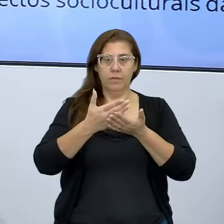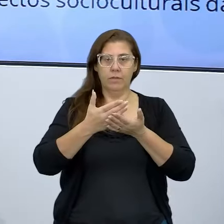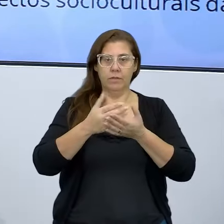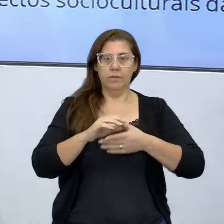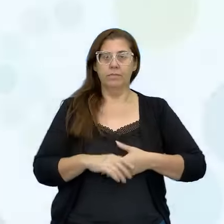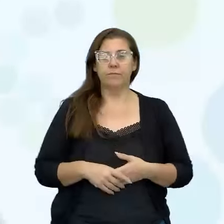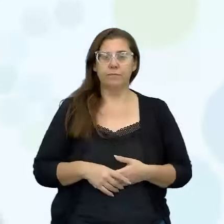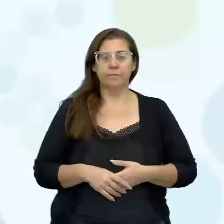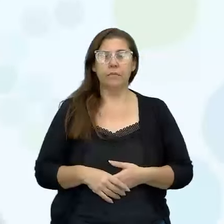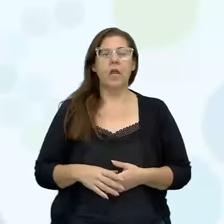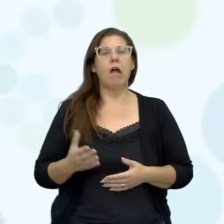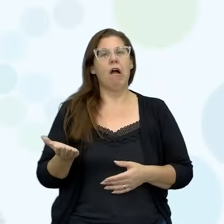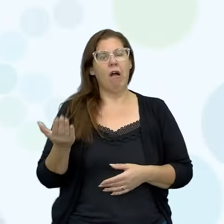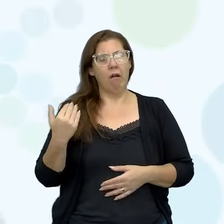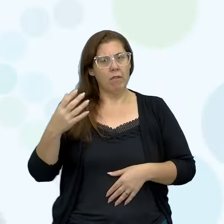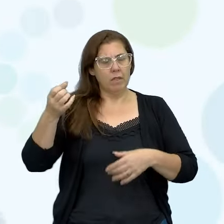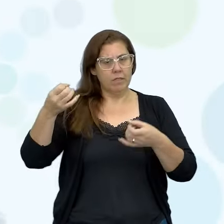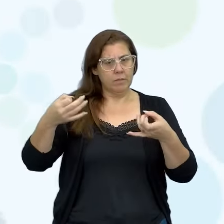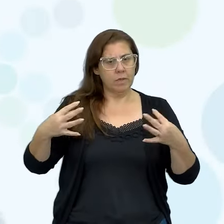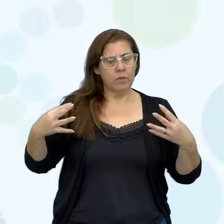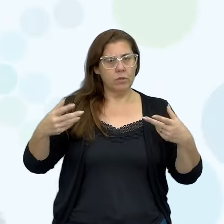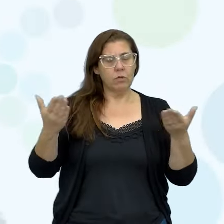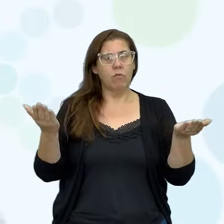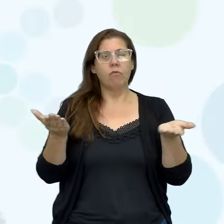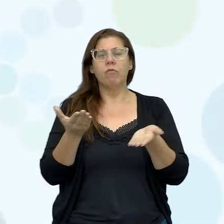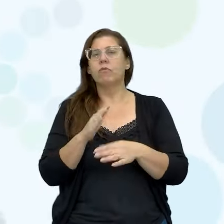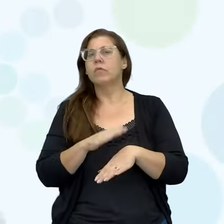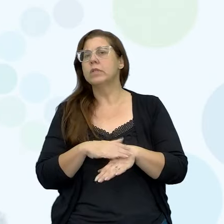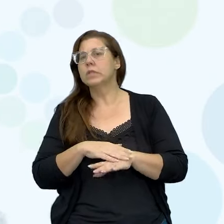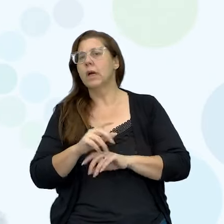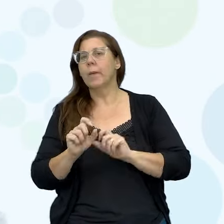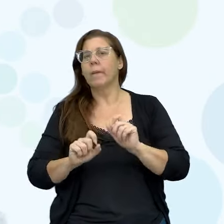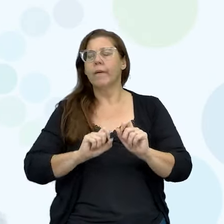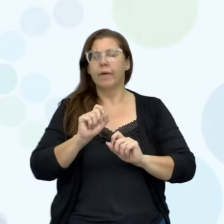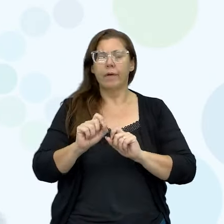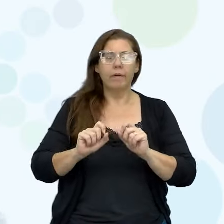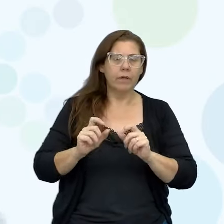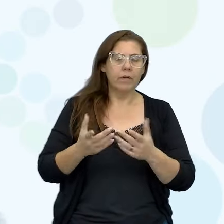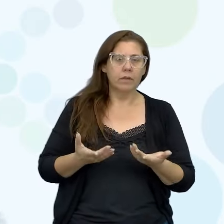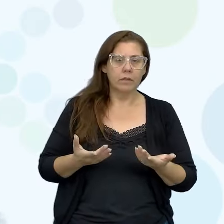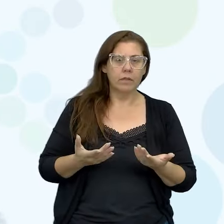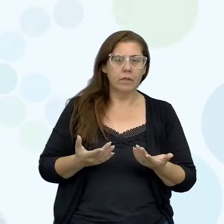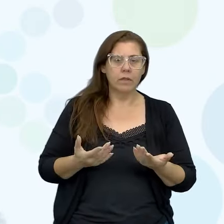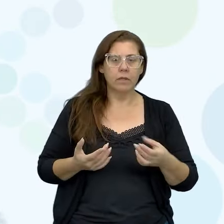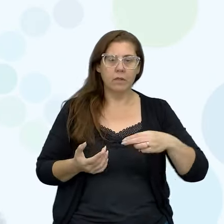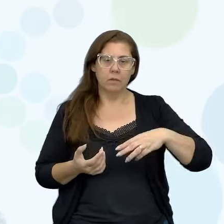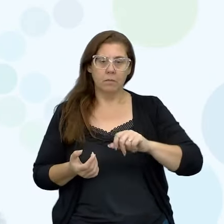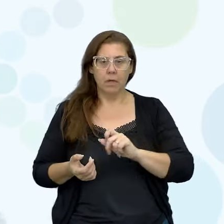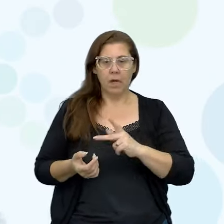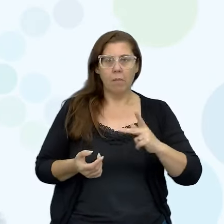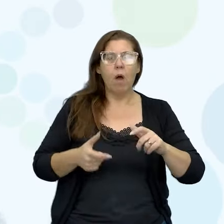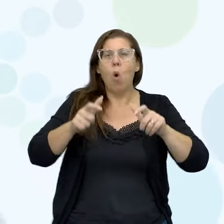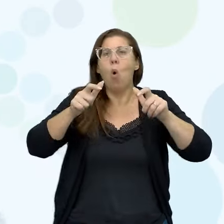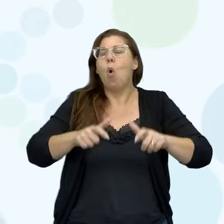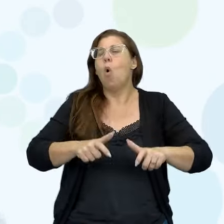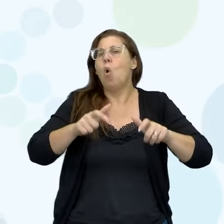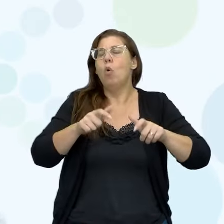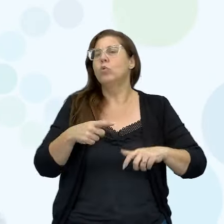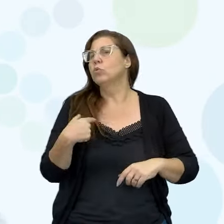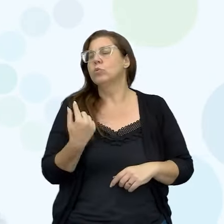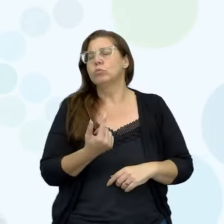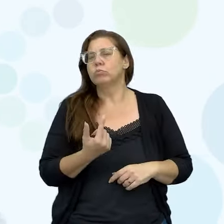antes da gente falar efetivamente aí, vamos fazer o nosso mapa de shopping. Onde estamos?